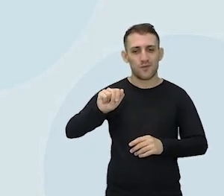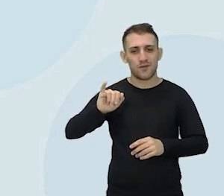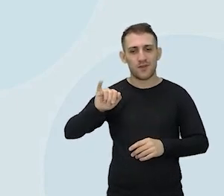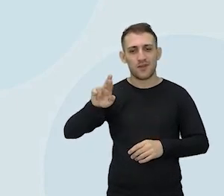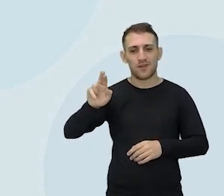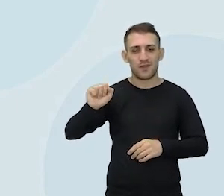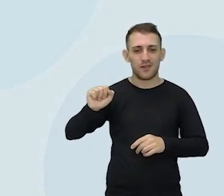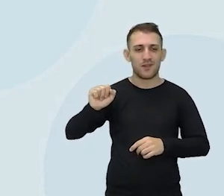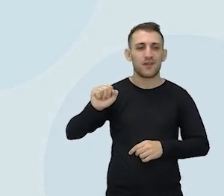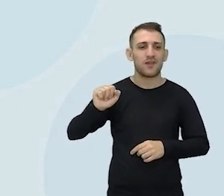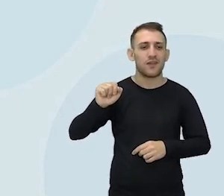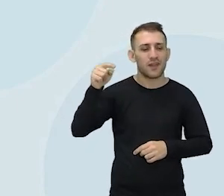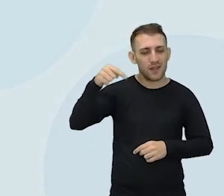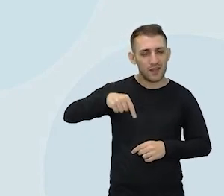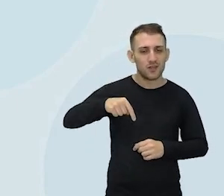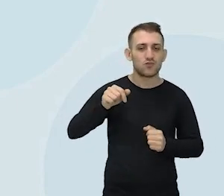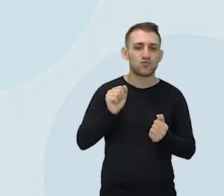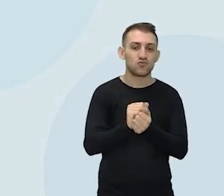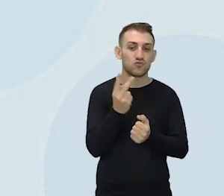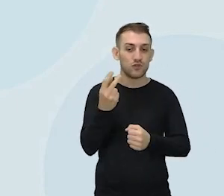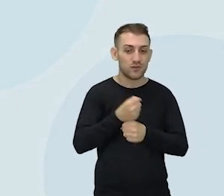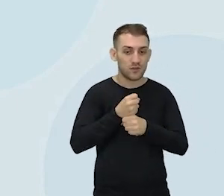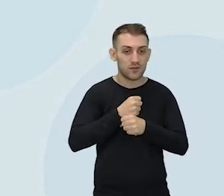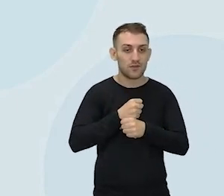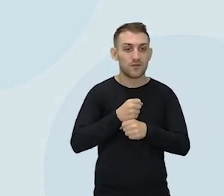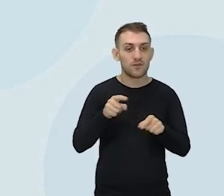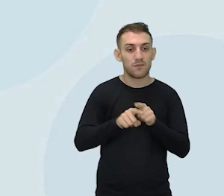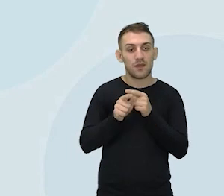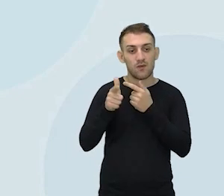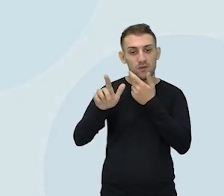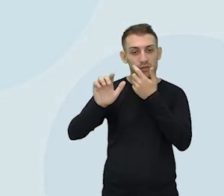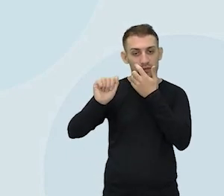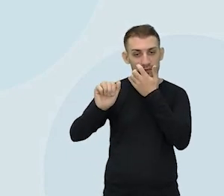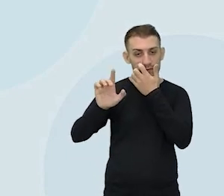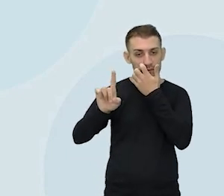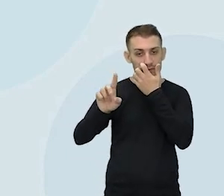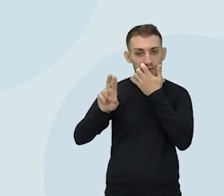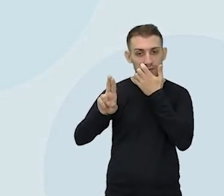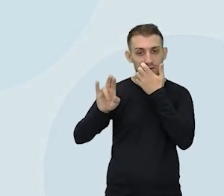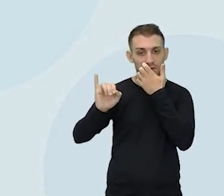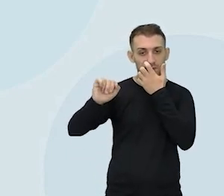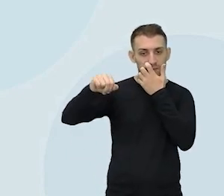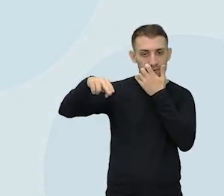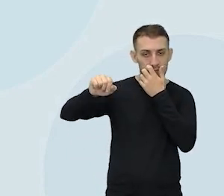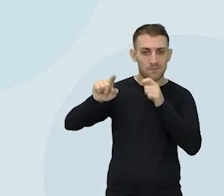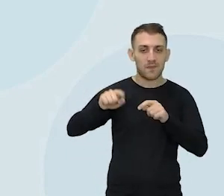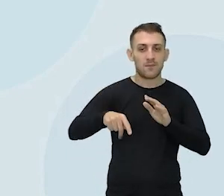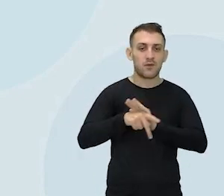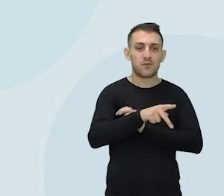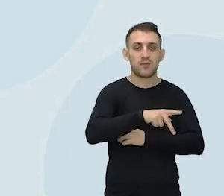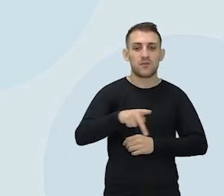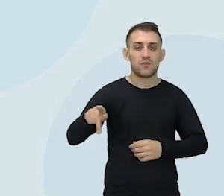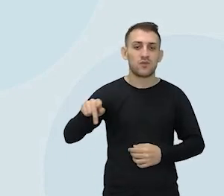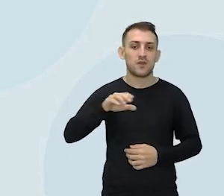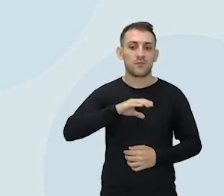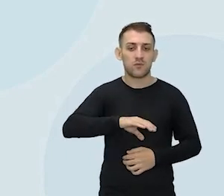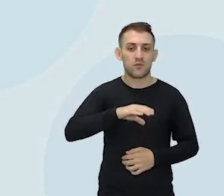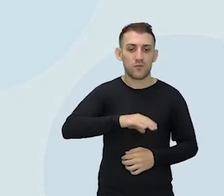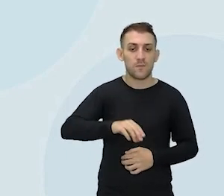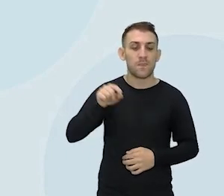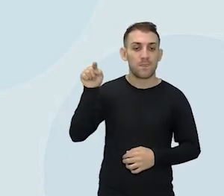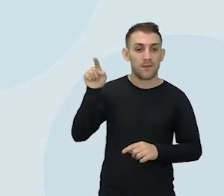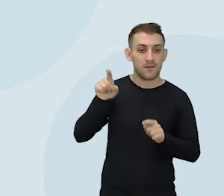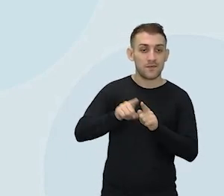para nós, está conosco há 2 anos. A Adriana Rosim Marra, que é professora de português, e ela está,